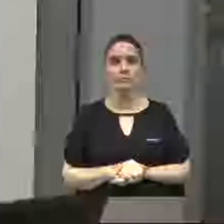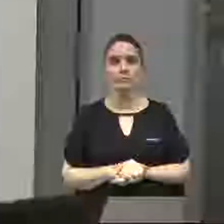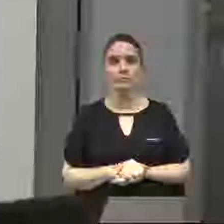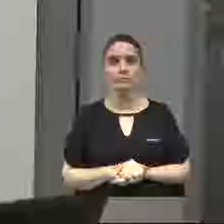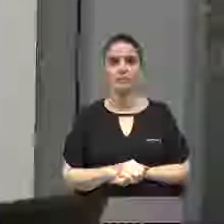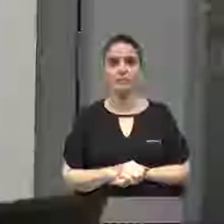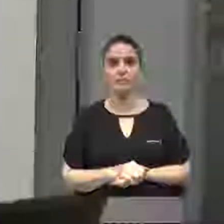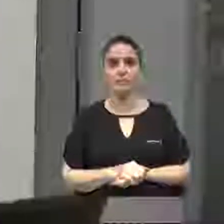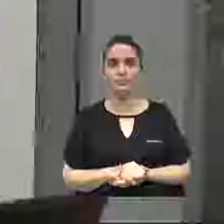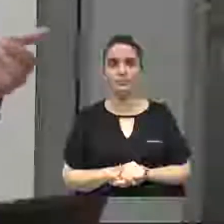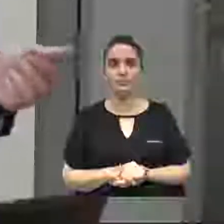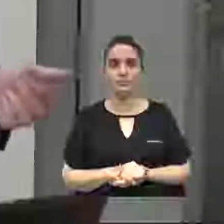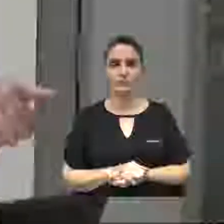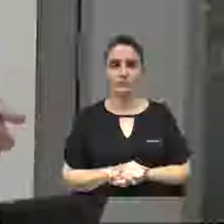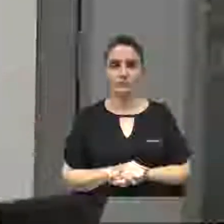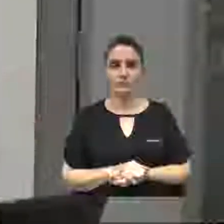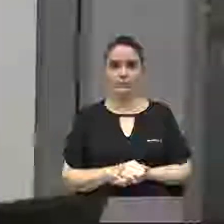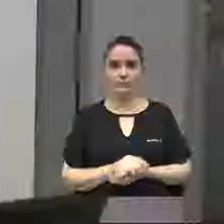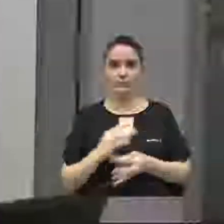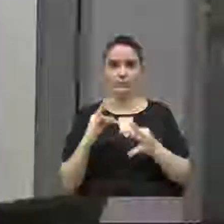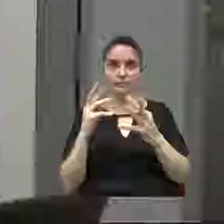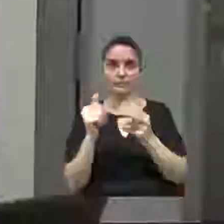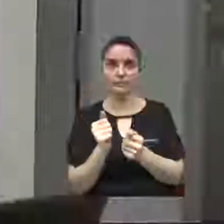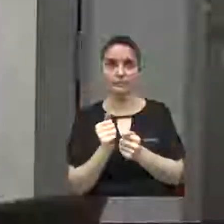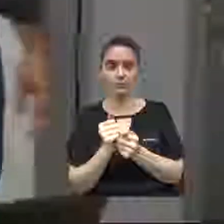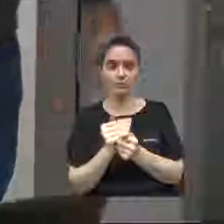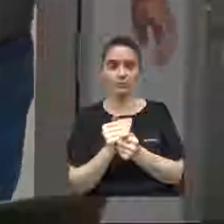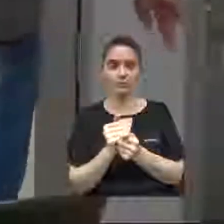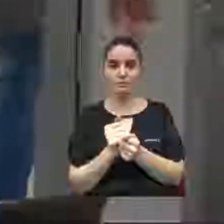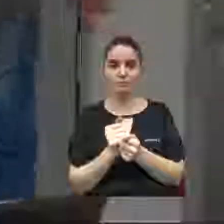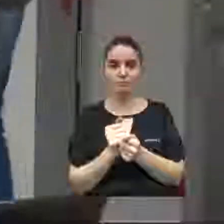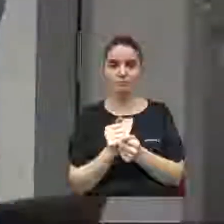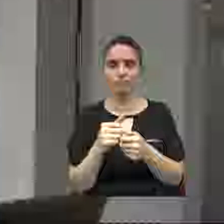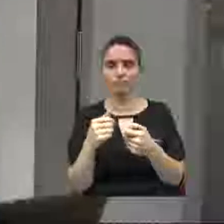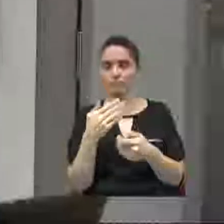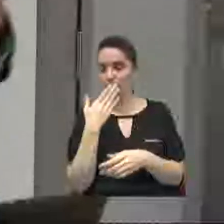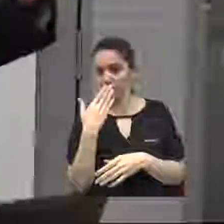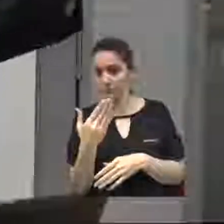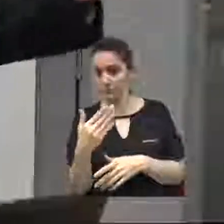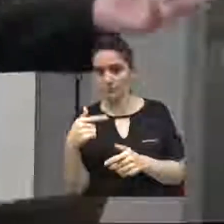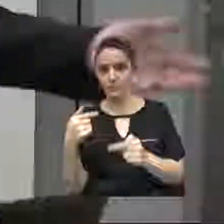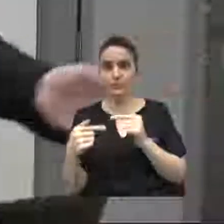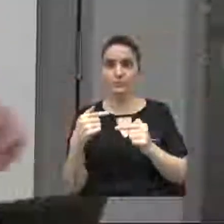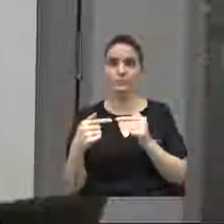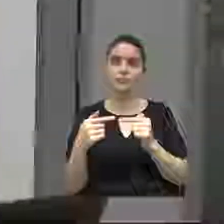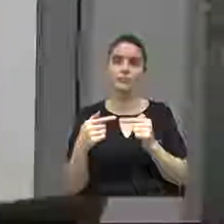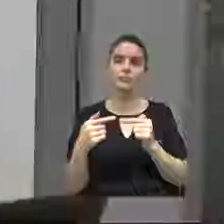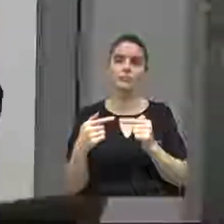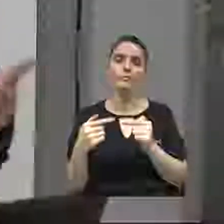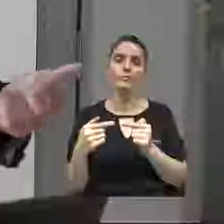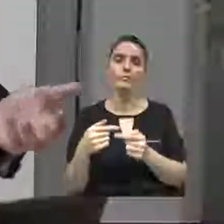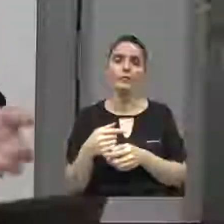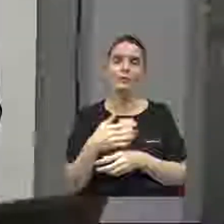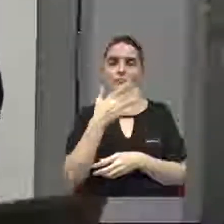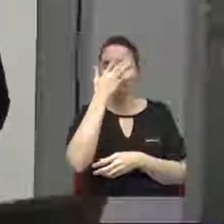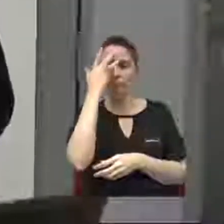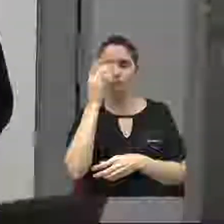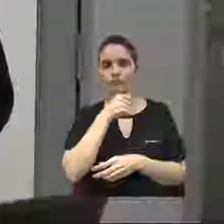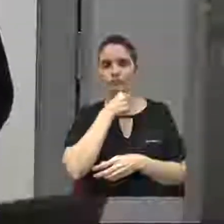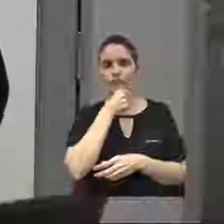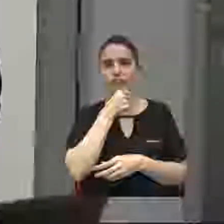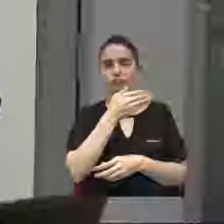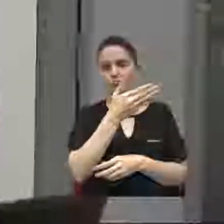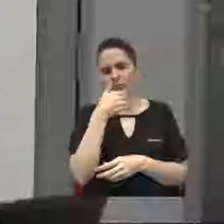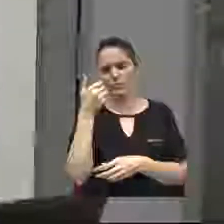aqui clamam por políticas públicas para os nossos idosos, nós clamamos melhorias,